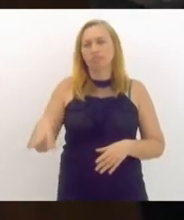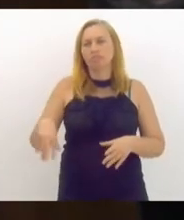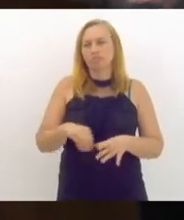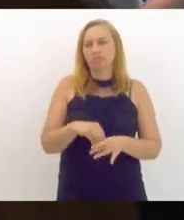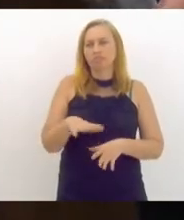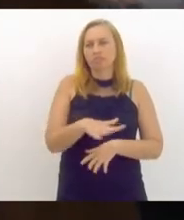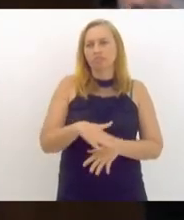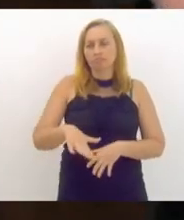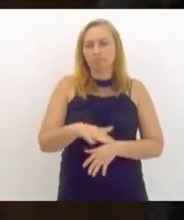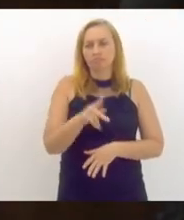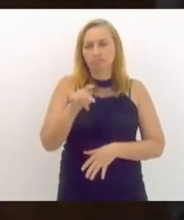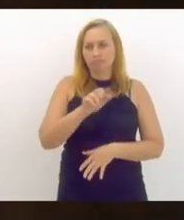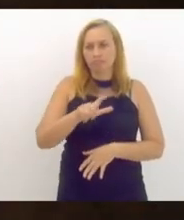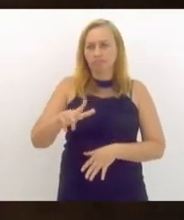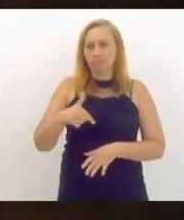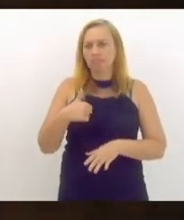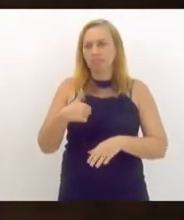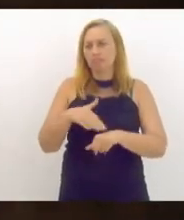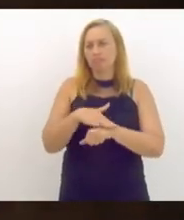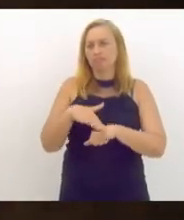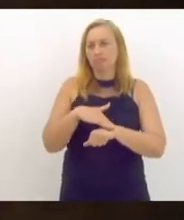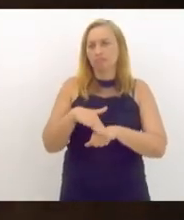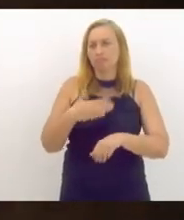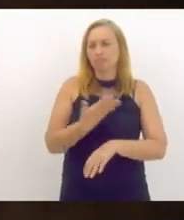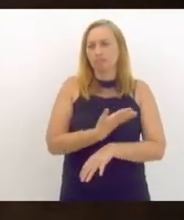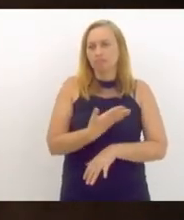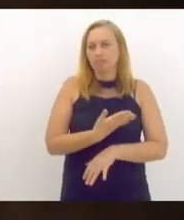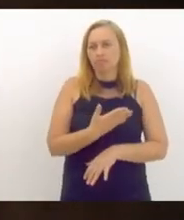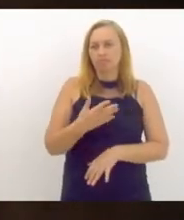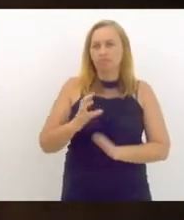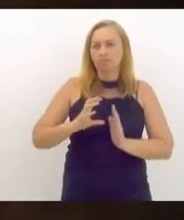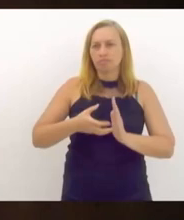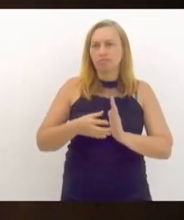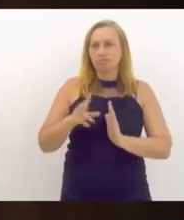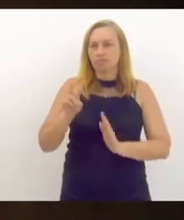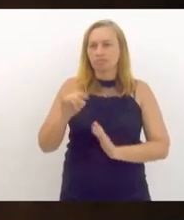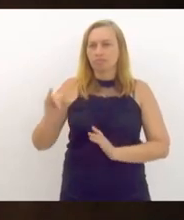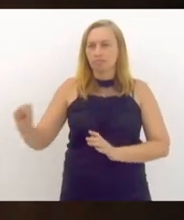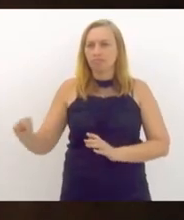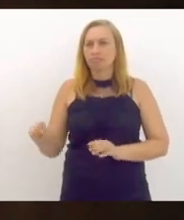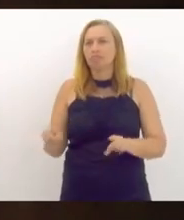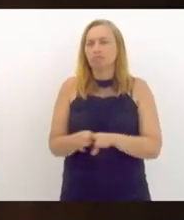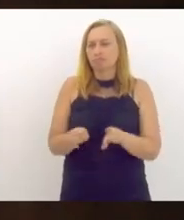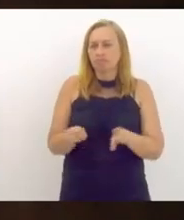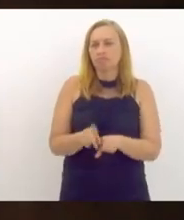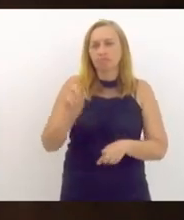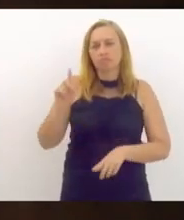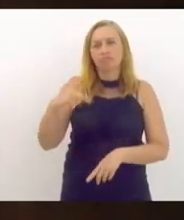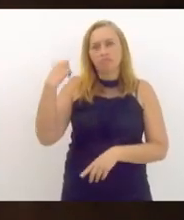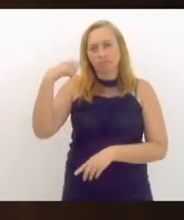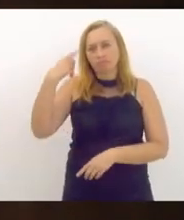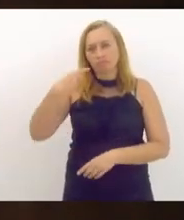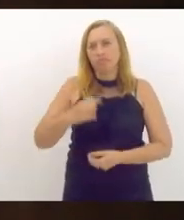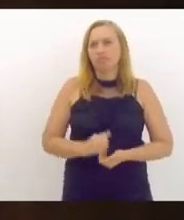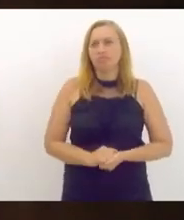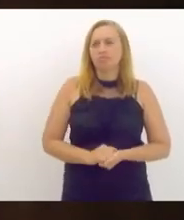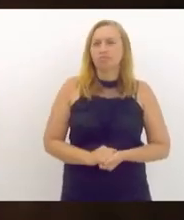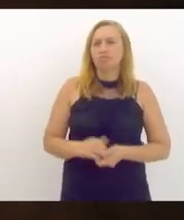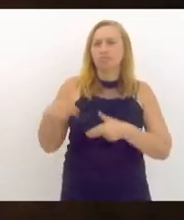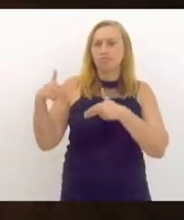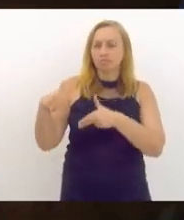penal. Eu conversava com meu colega de partido, Vinícius Cozzolino, que também é advogado e